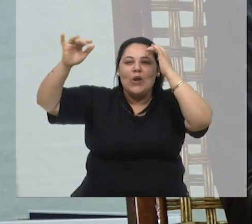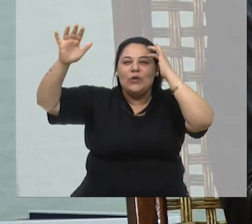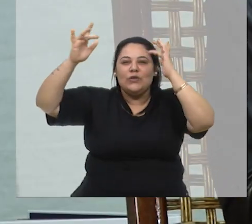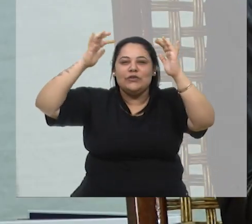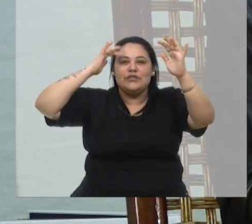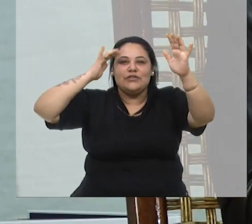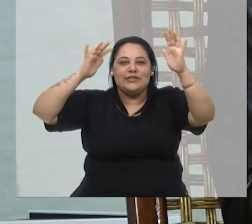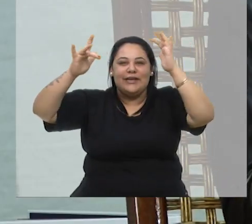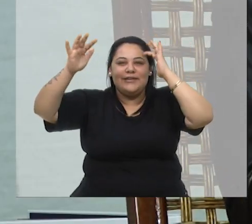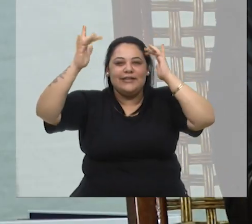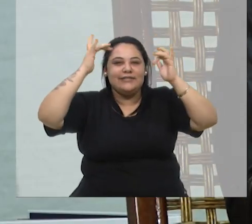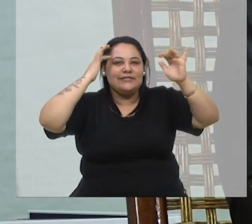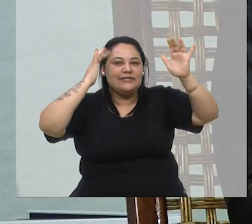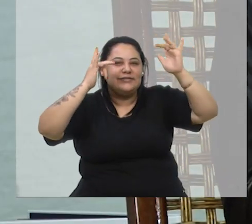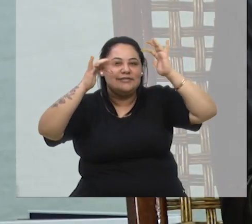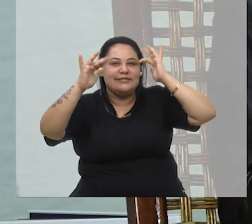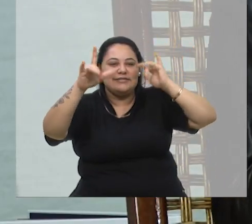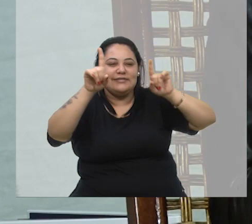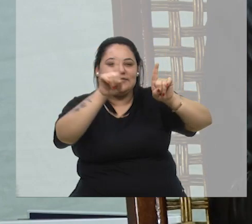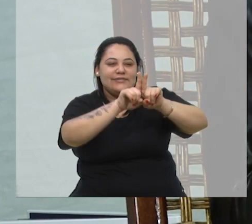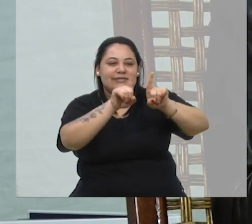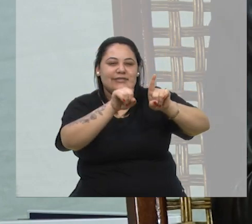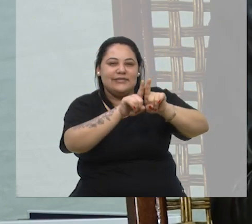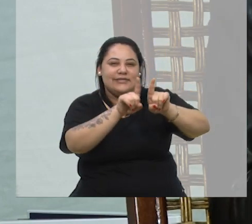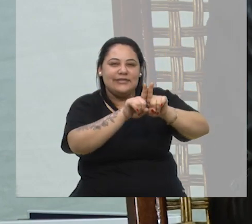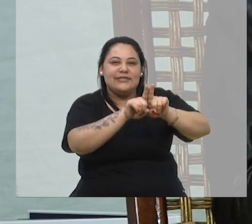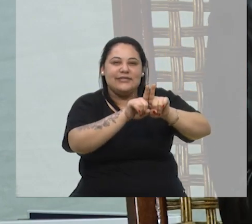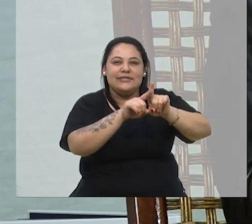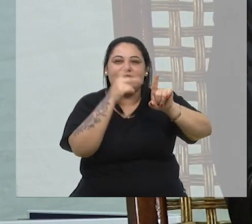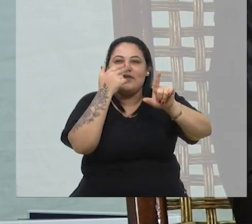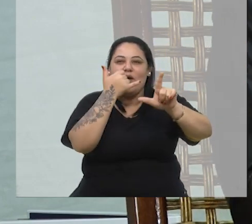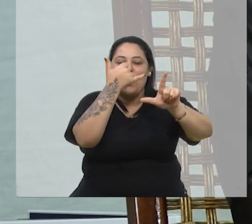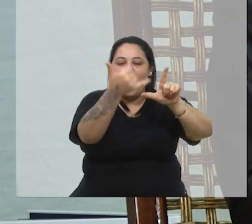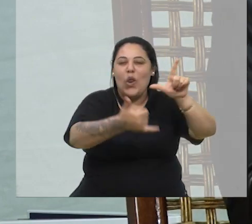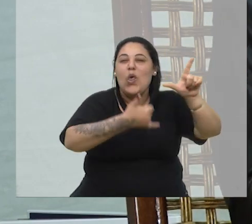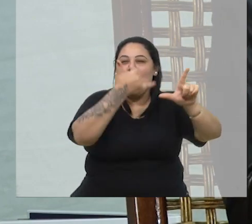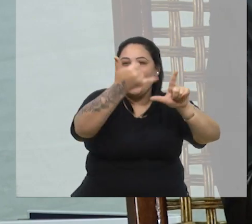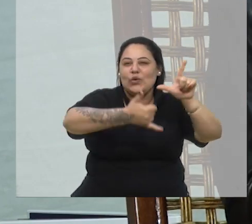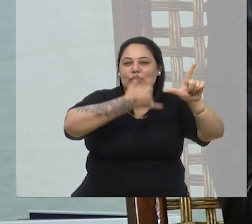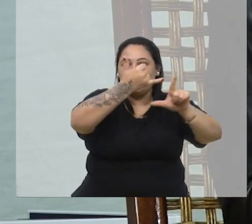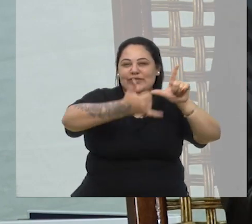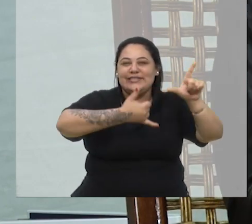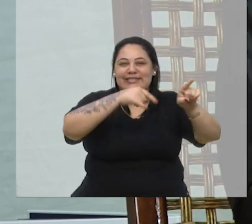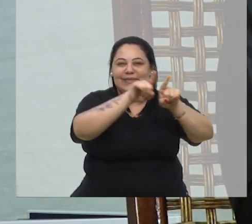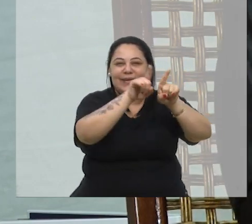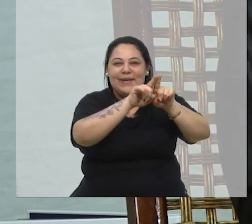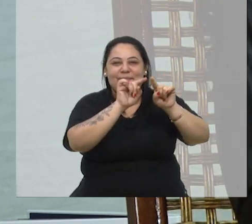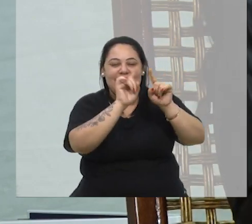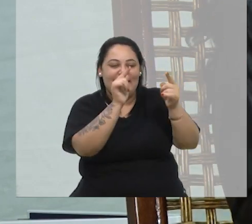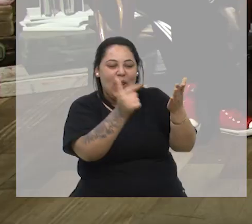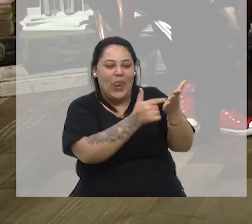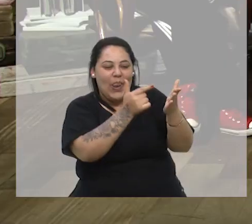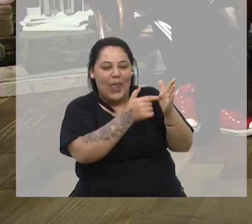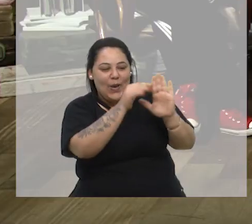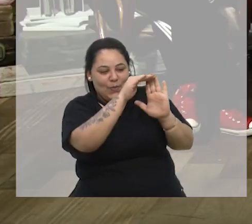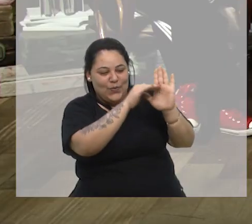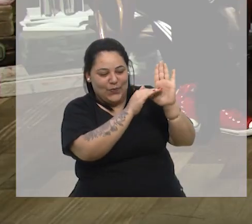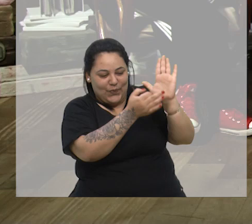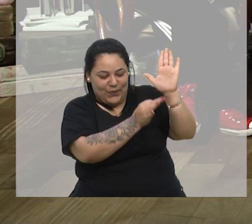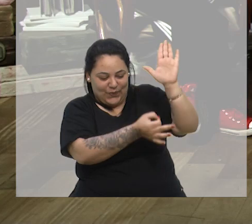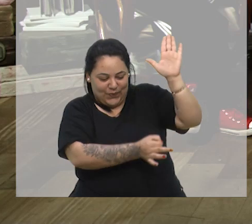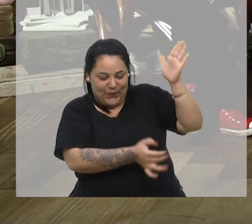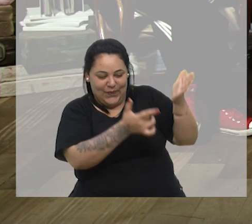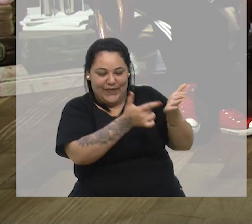sempre pensa em algo bem lúdico, né? De acordo com a temática, para justamente aproximar. Sim, as meninas estão aqui